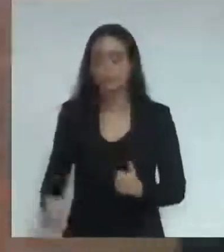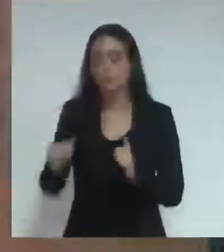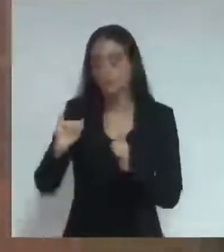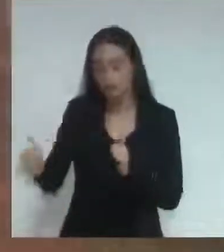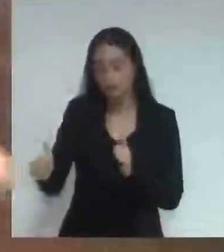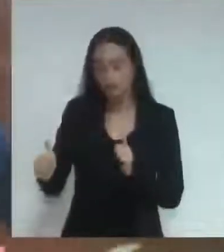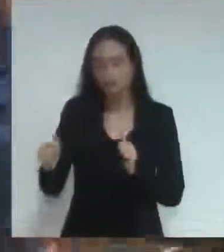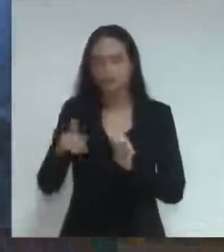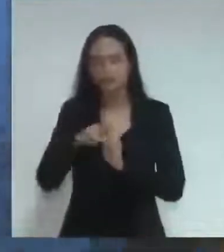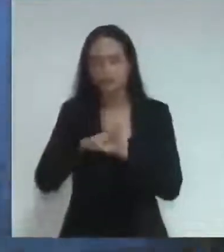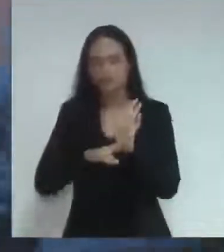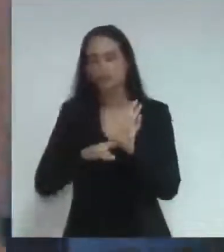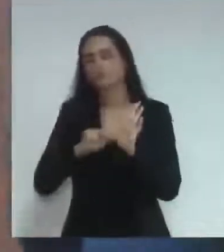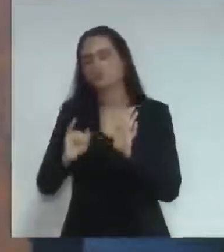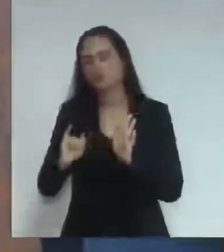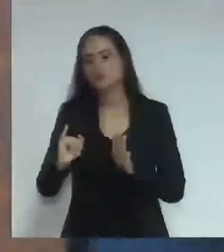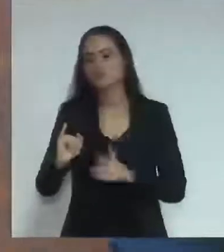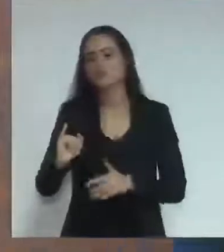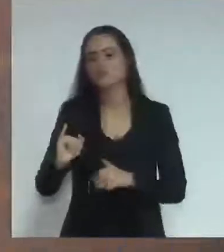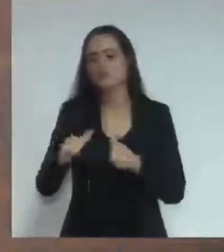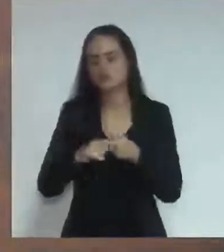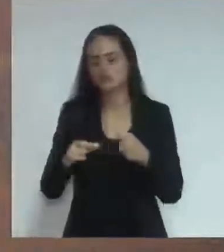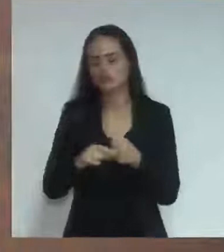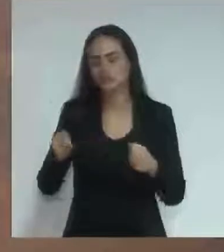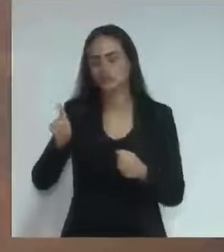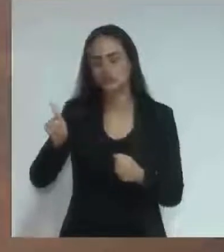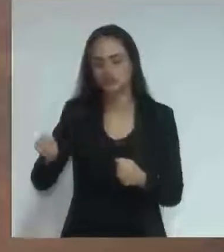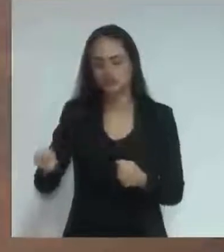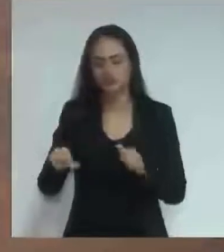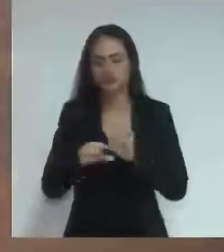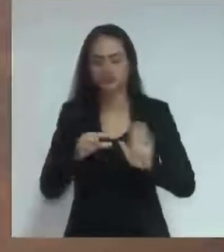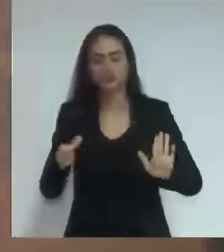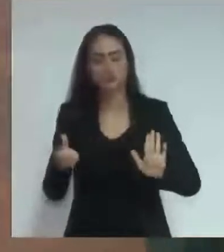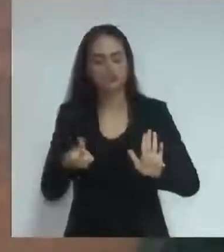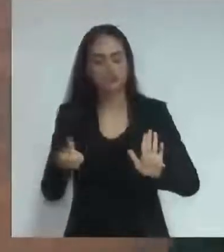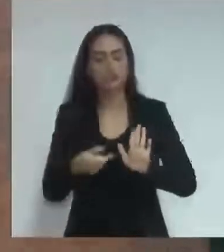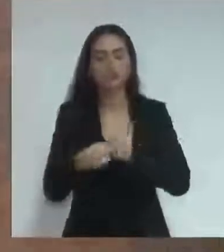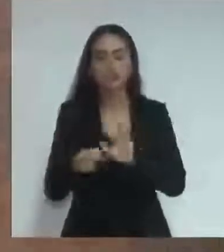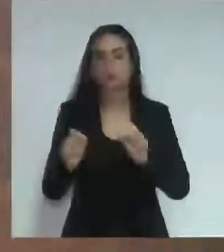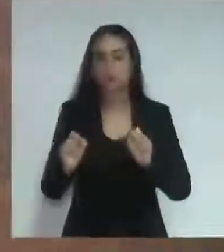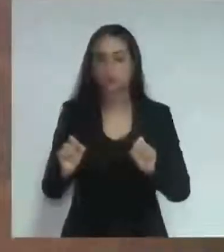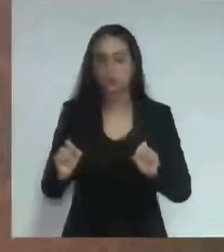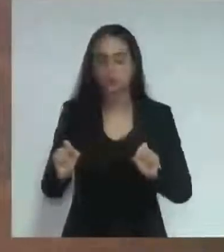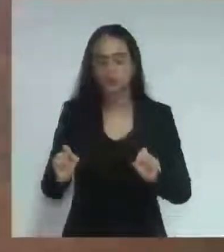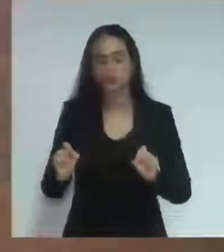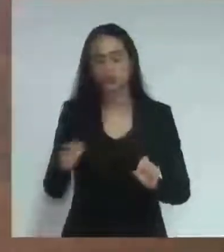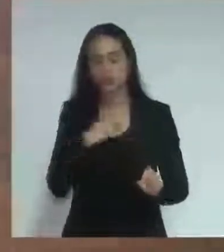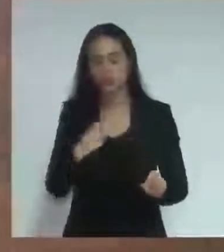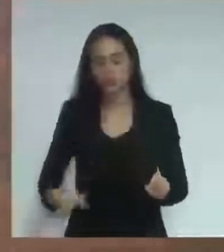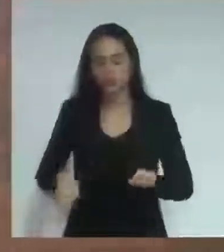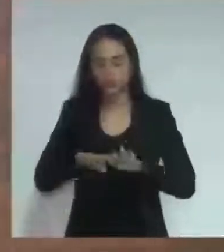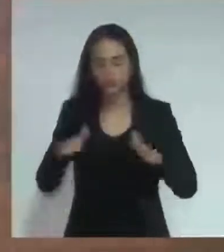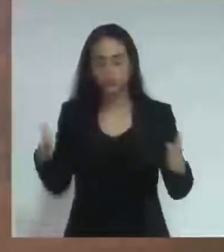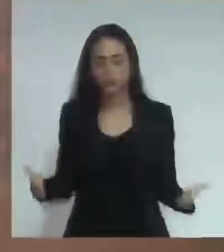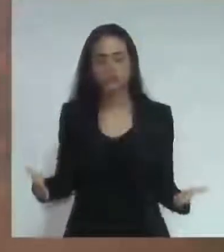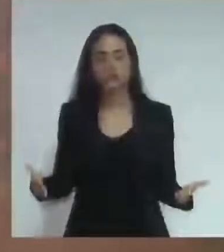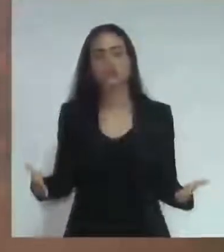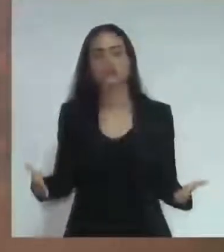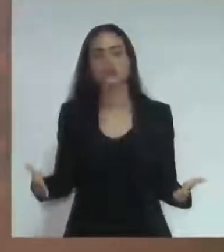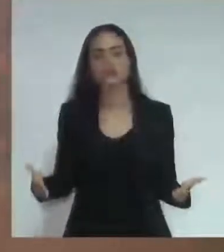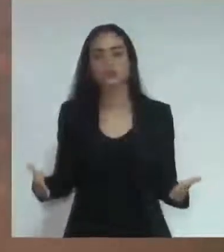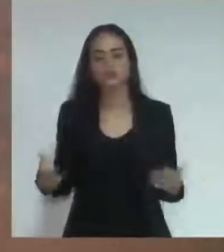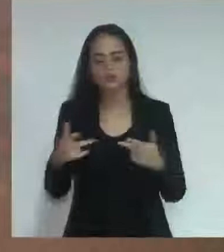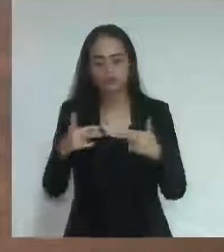repetindo, artigo 19, parágrafo 6º. O presidente da Câmara, ao se dirigir politicamente, ele tem que vir aqui na